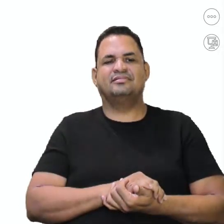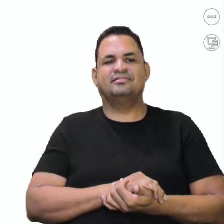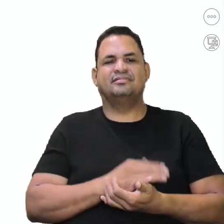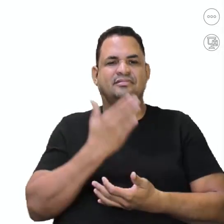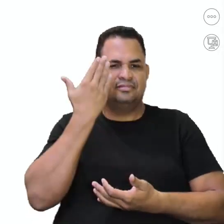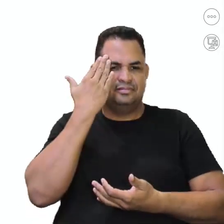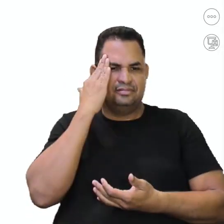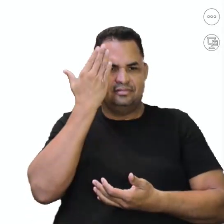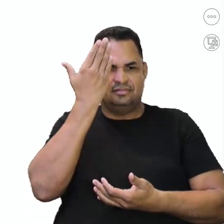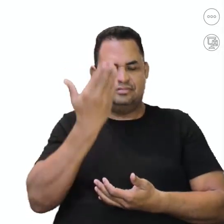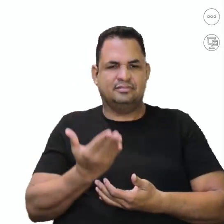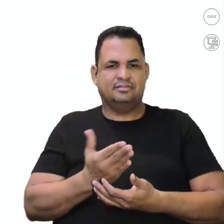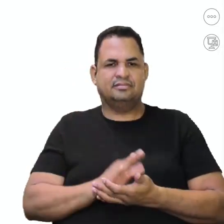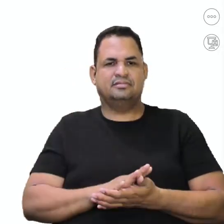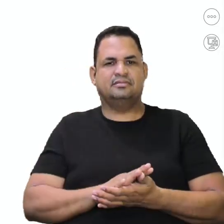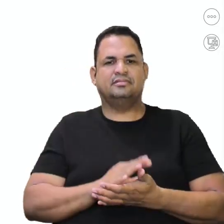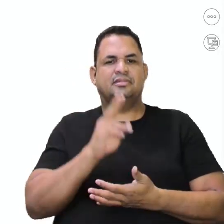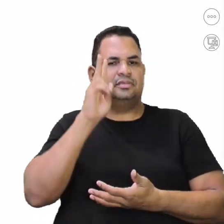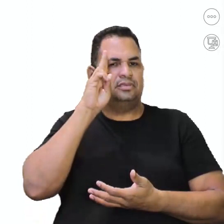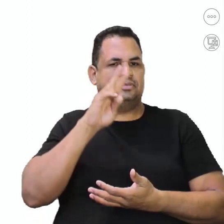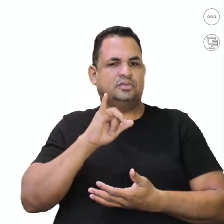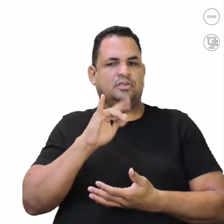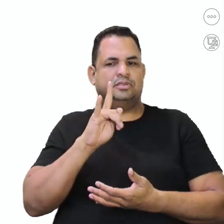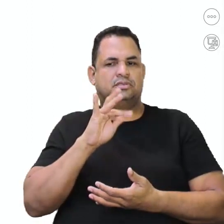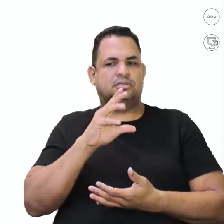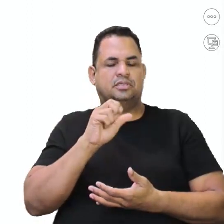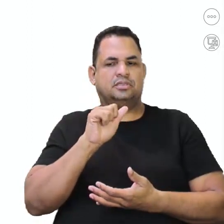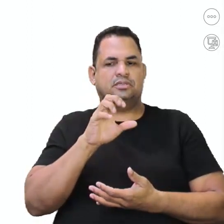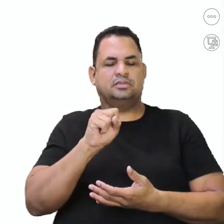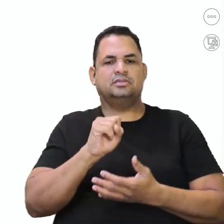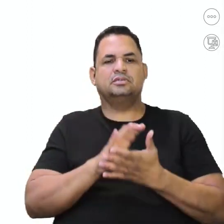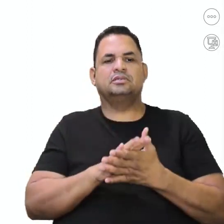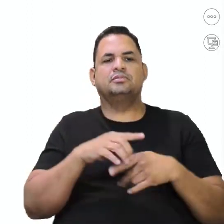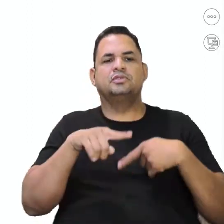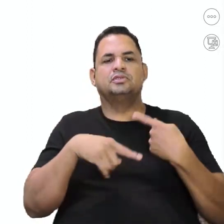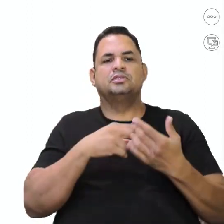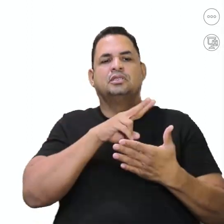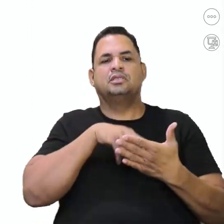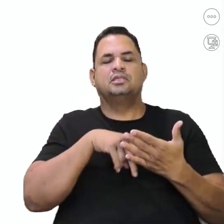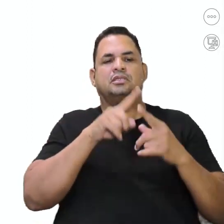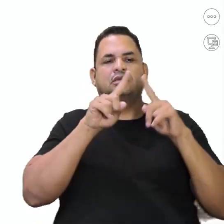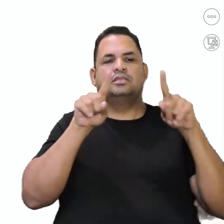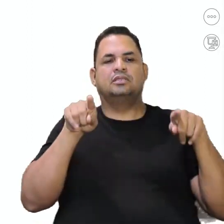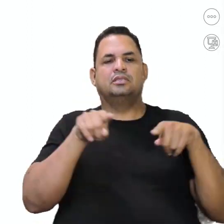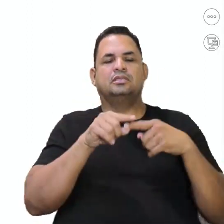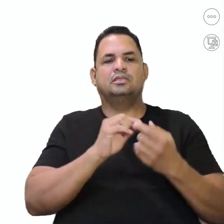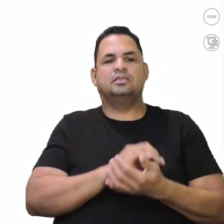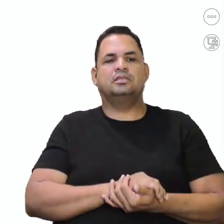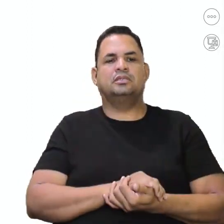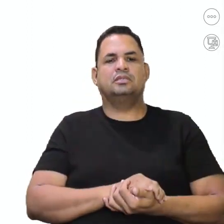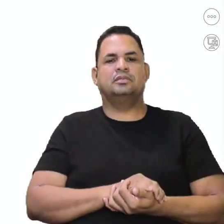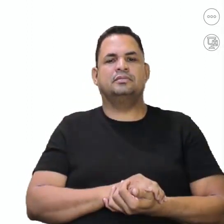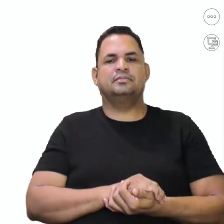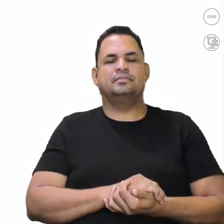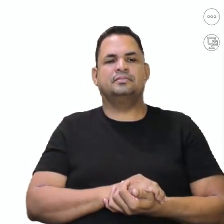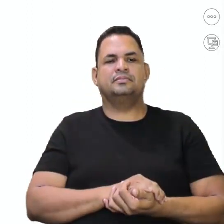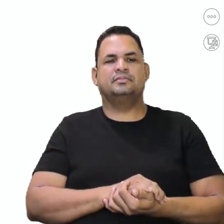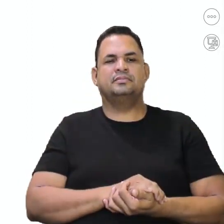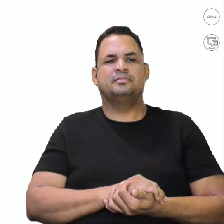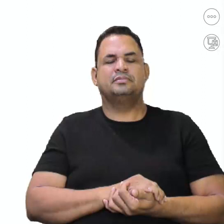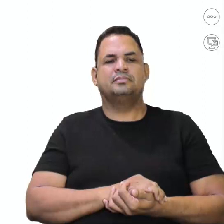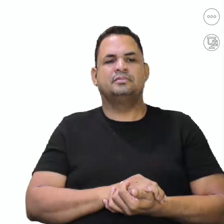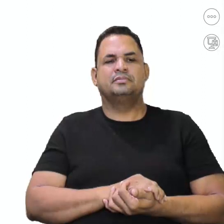primeiro entender sobre as histórias ilustradas, depois a gente lê lá o quadrinho. The story is usually original in this